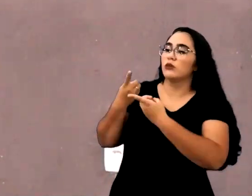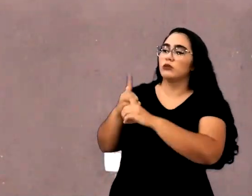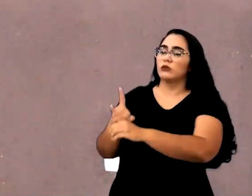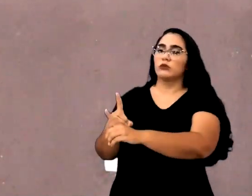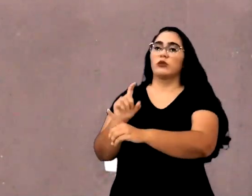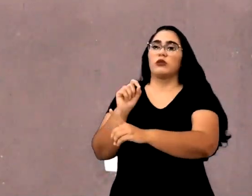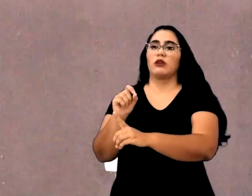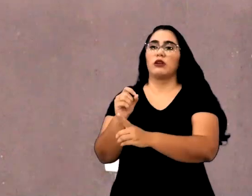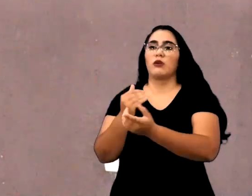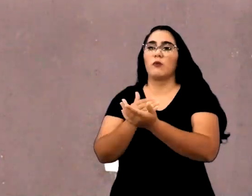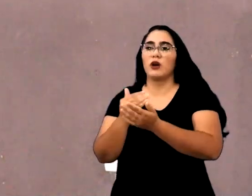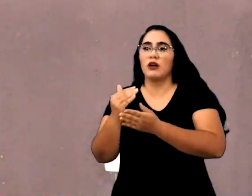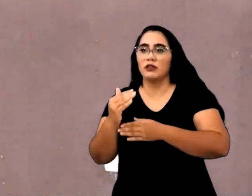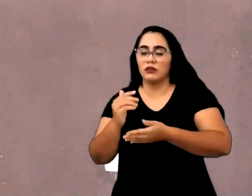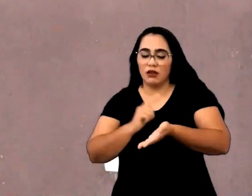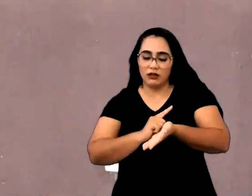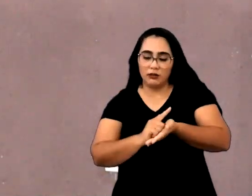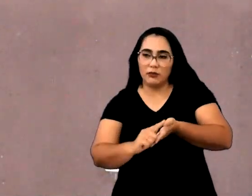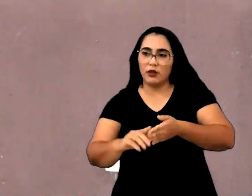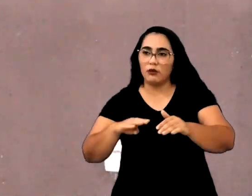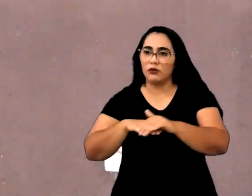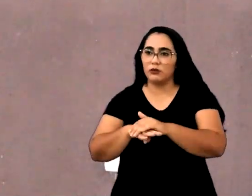e começa a lavar os pés,